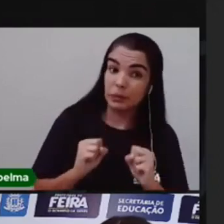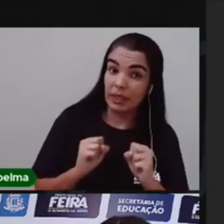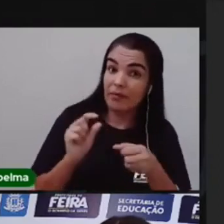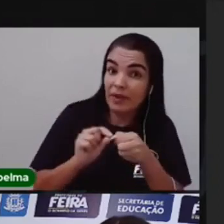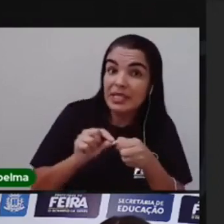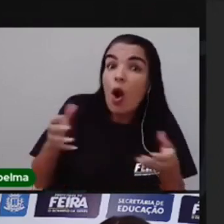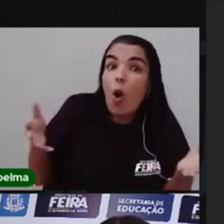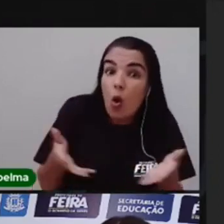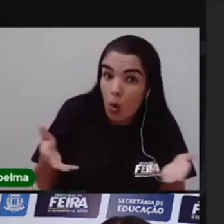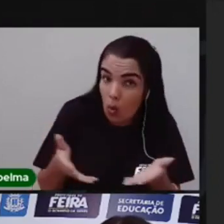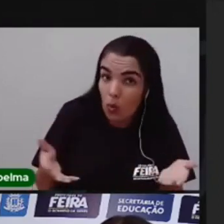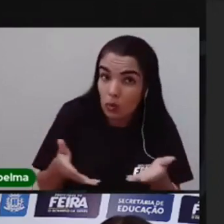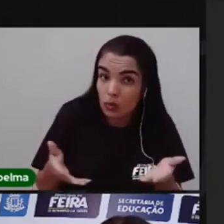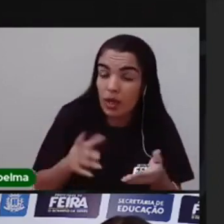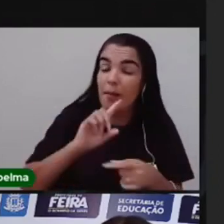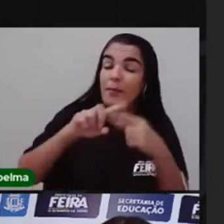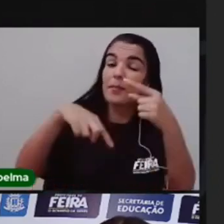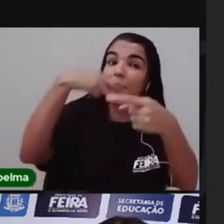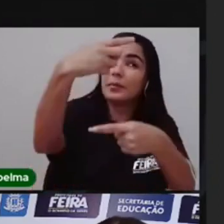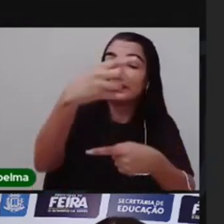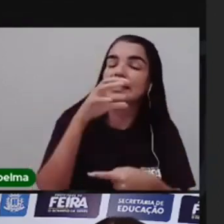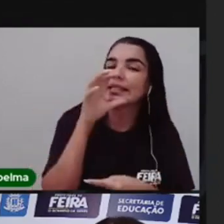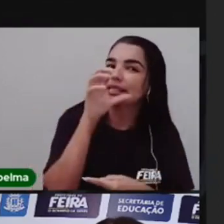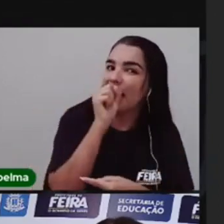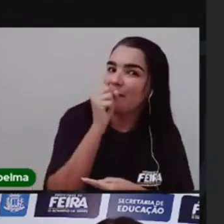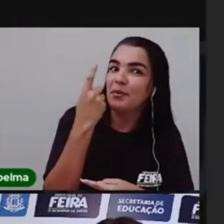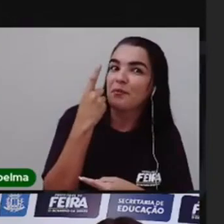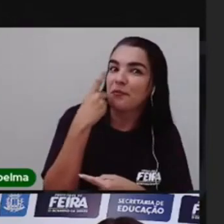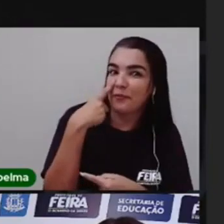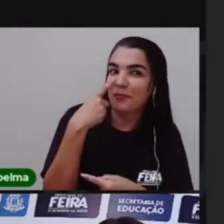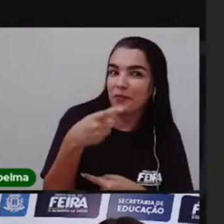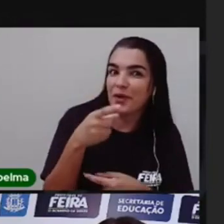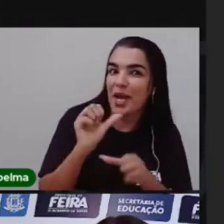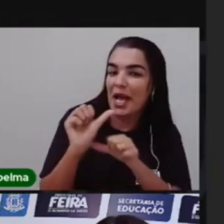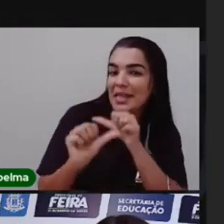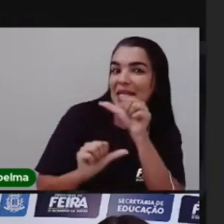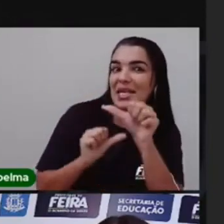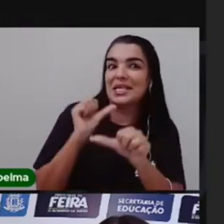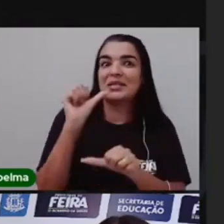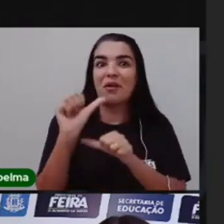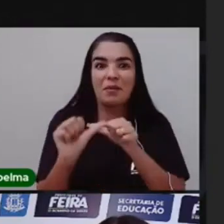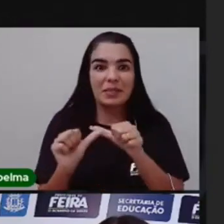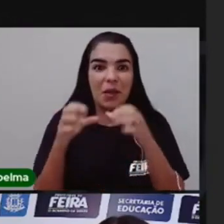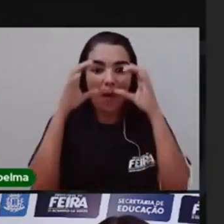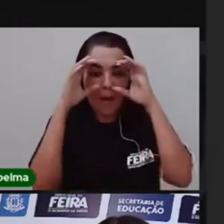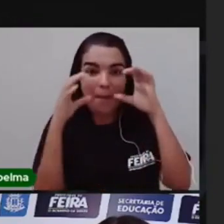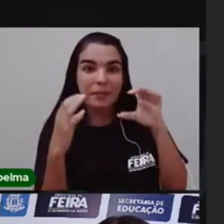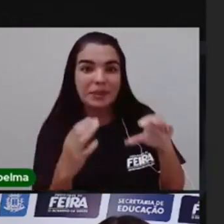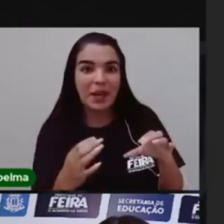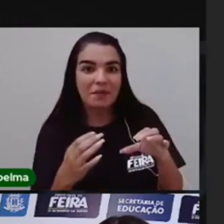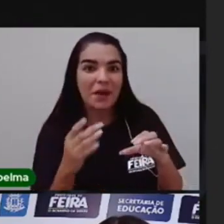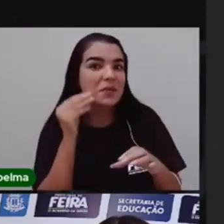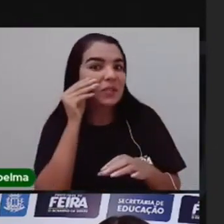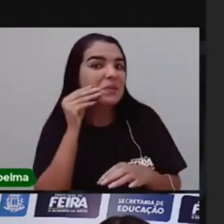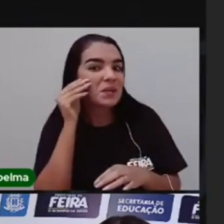façam hoje esse experimento para que no sábado, a partir do sábado, vocês possam iniciar a observação do